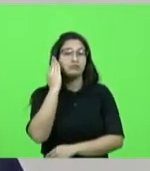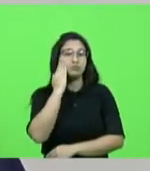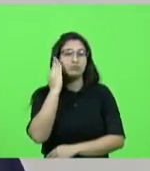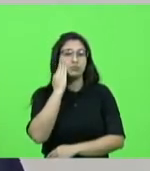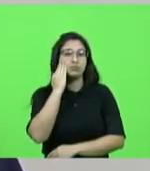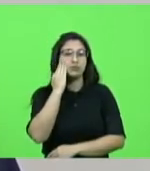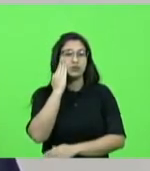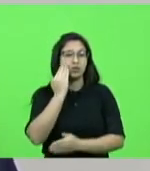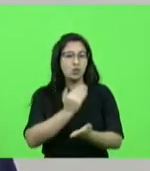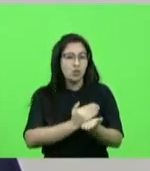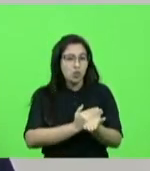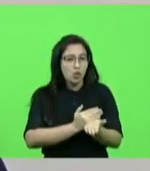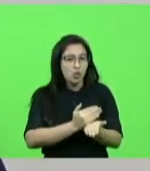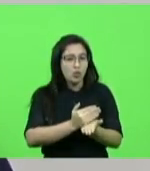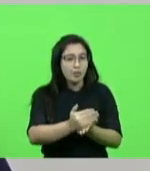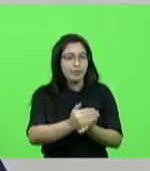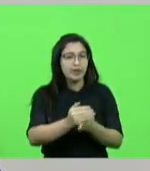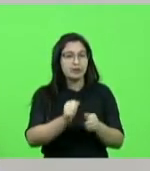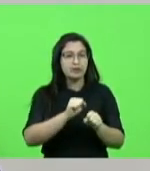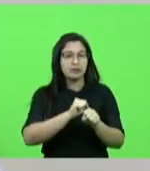desde quando iniciou a pandemia,